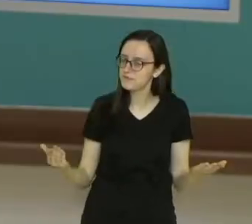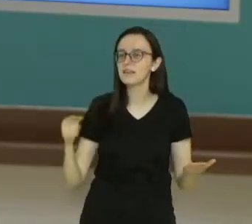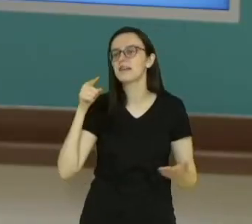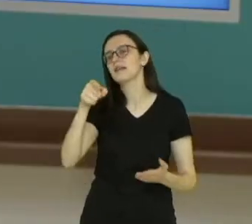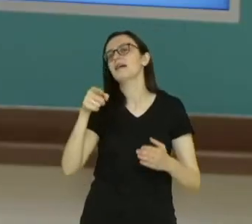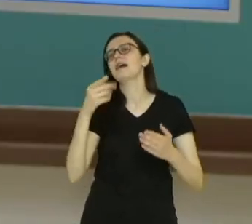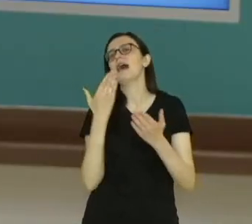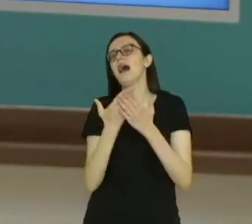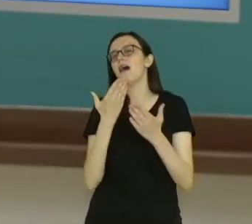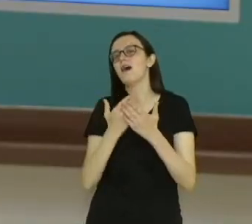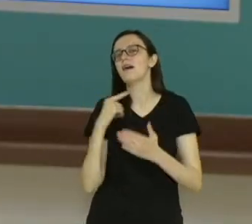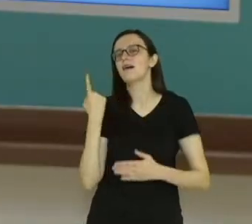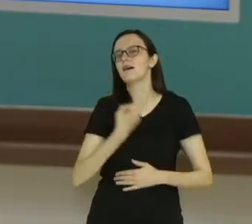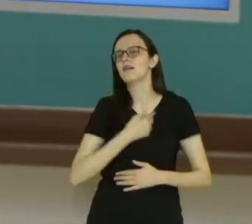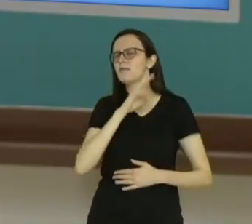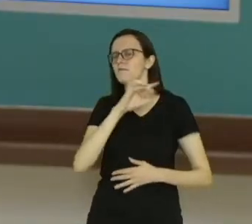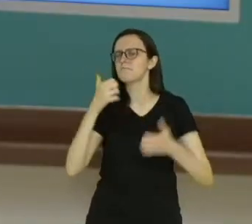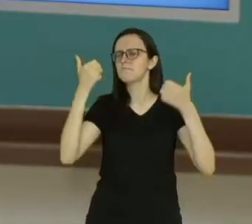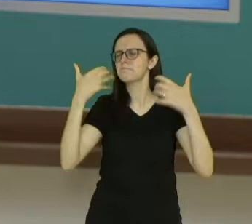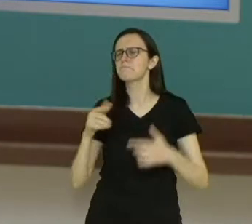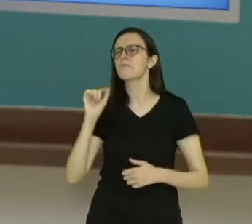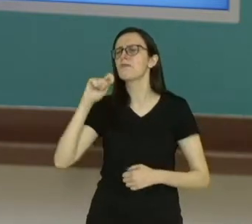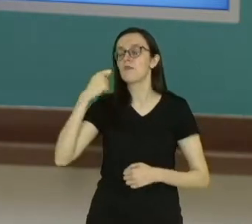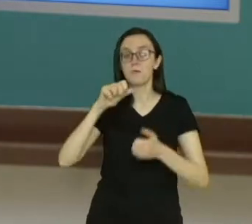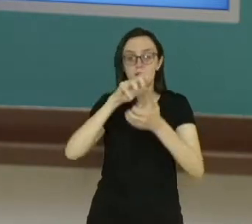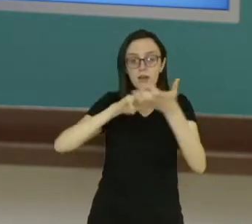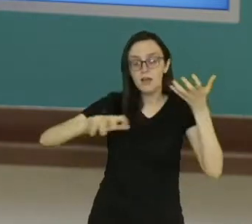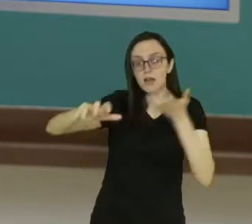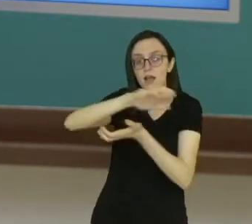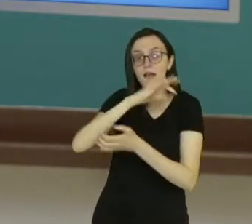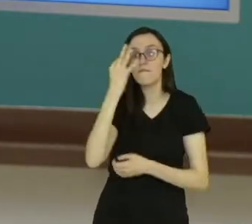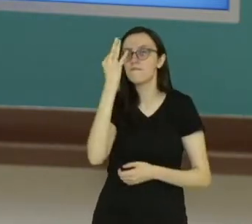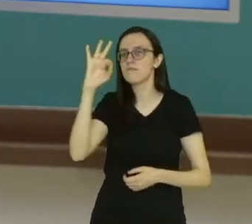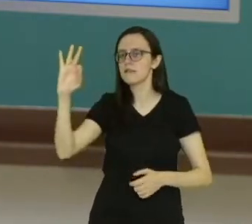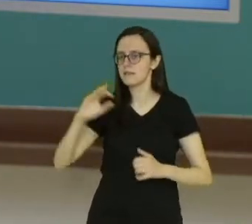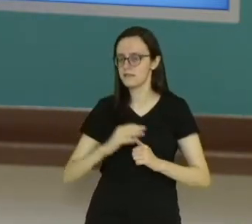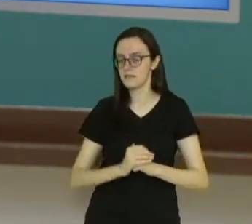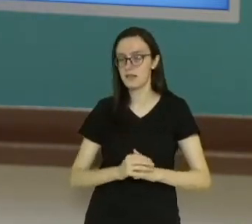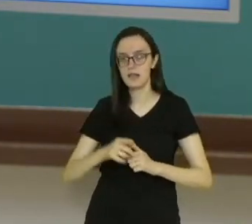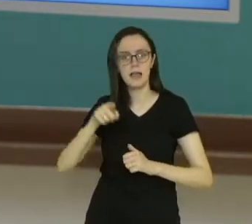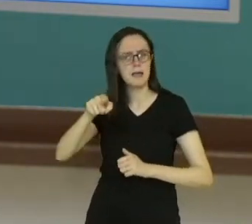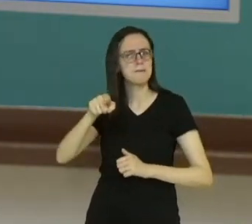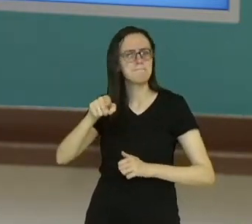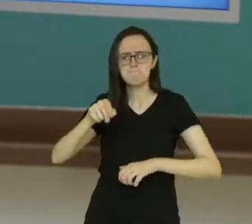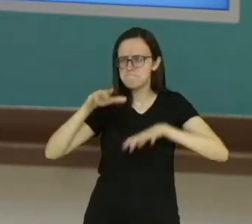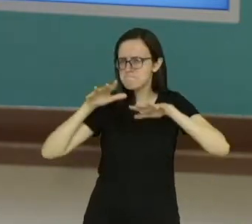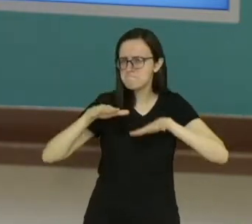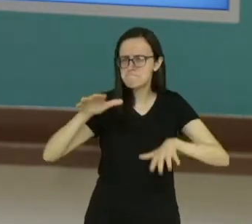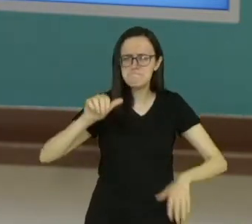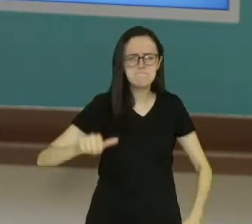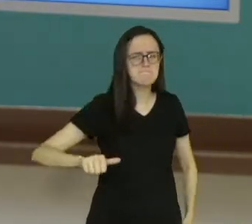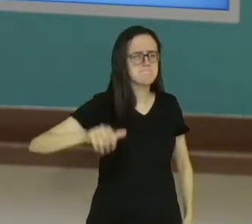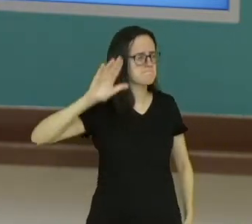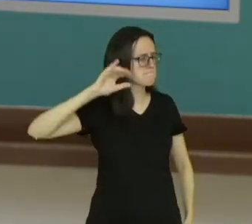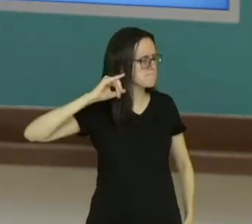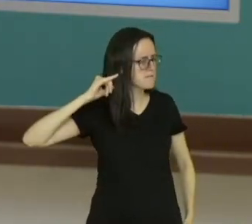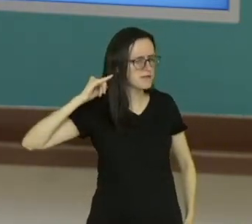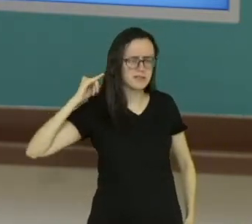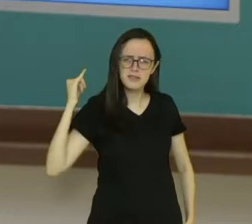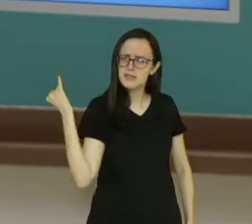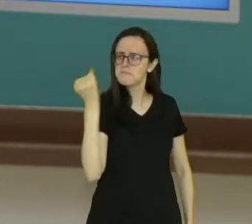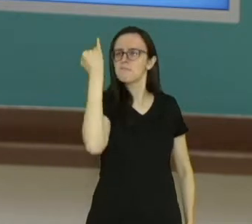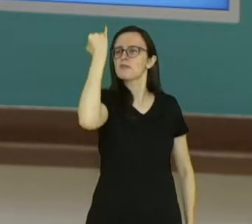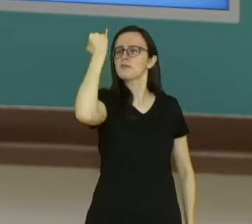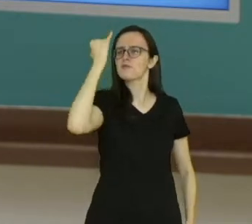nessa aula a gente vai falar sobre a Revolução Francesa, um dos movimentos mais importantes